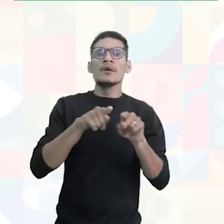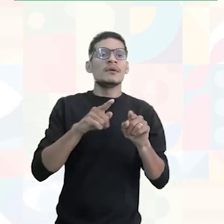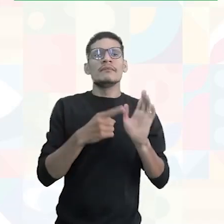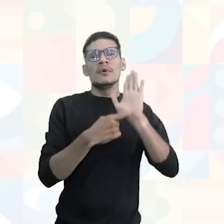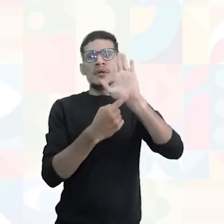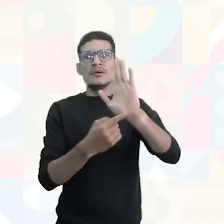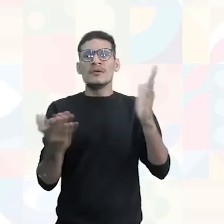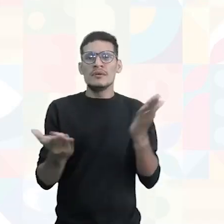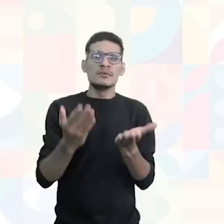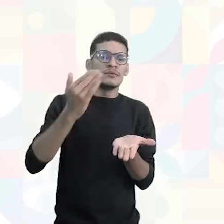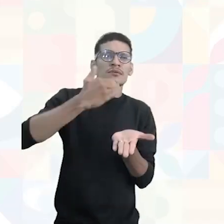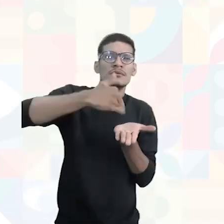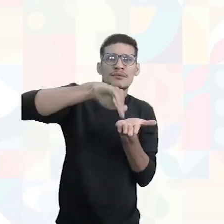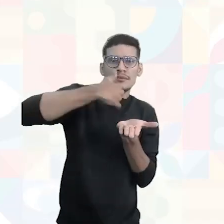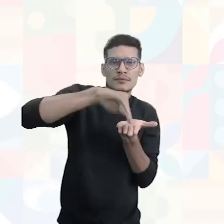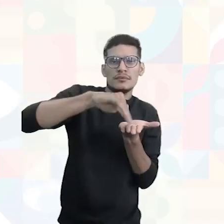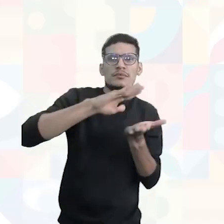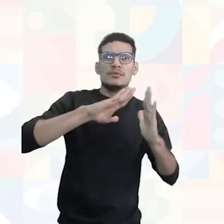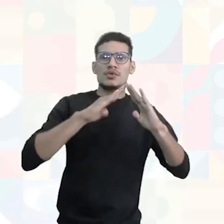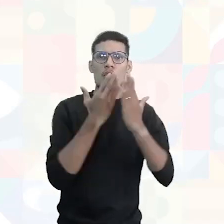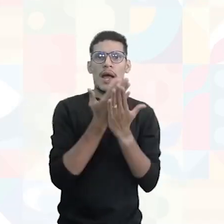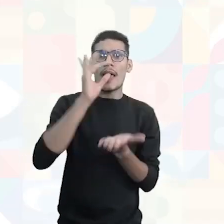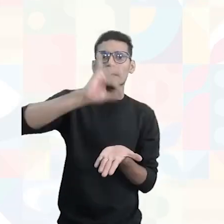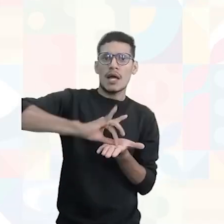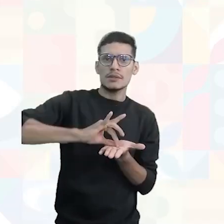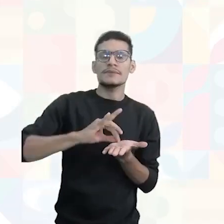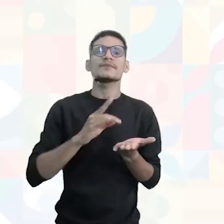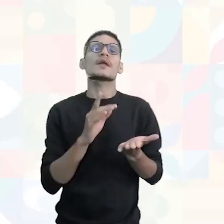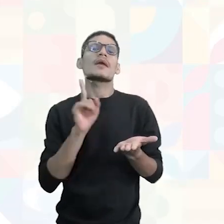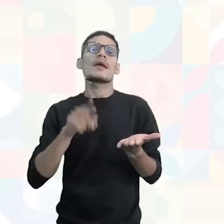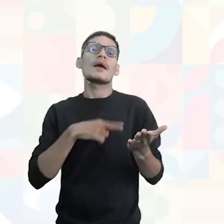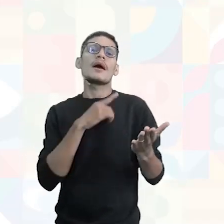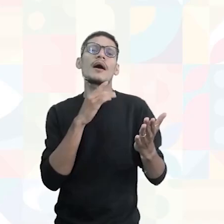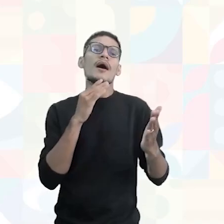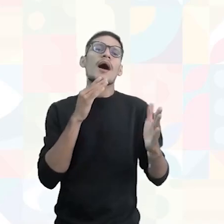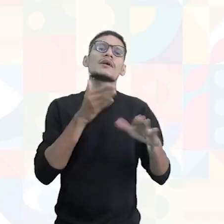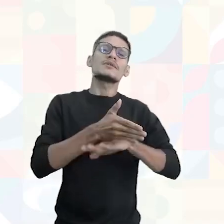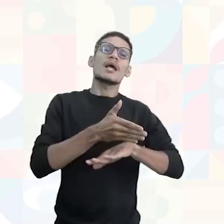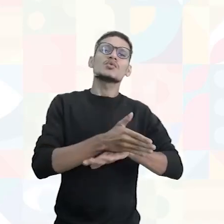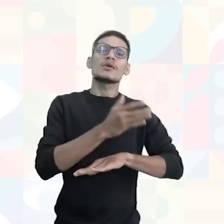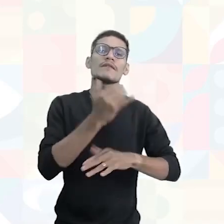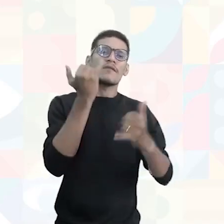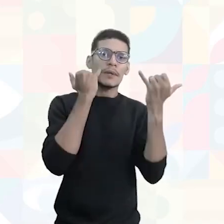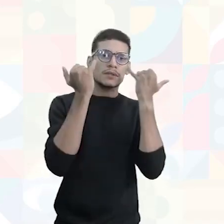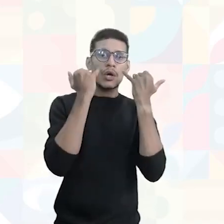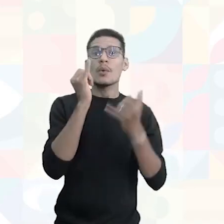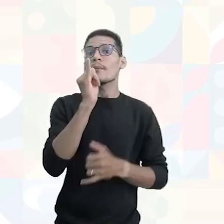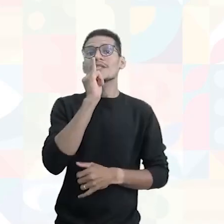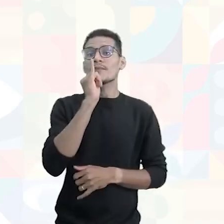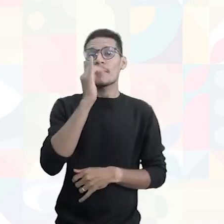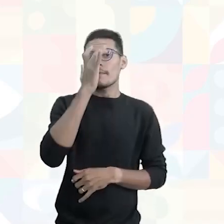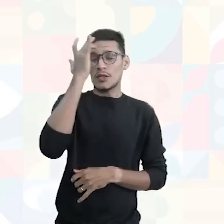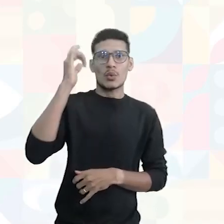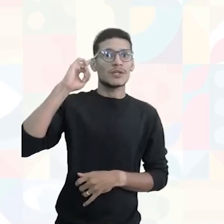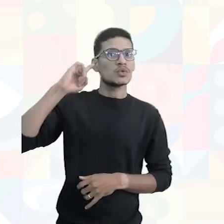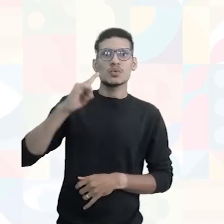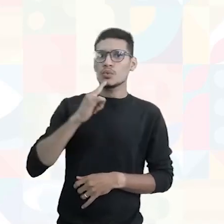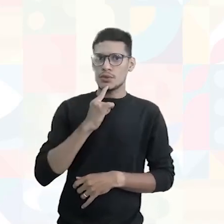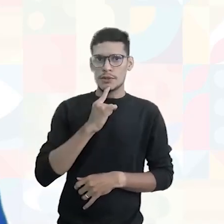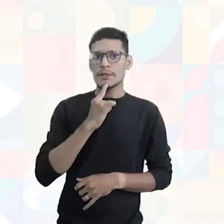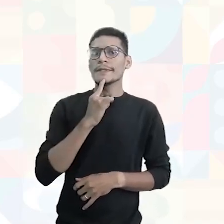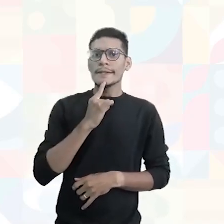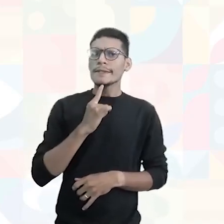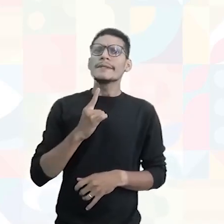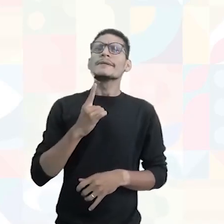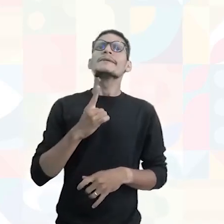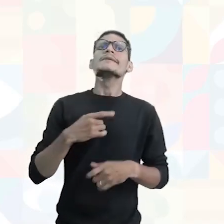da Secretaria Escolar o acesso à informação. Então, vamos pensar numa pessoa surda, por exemplo,